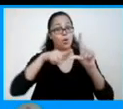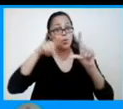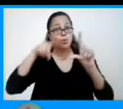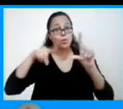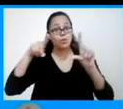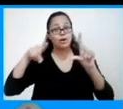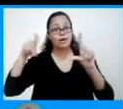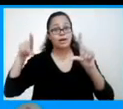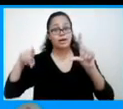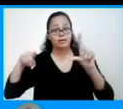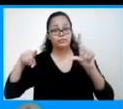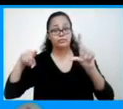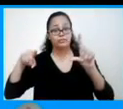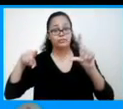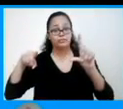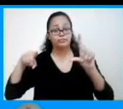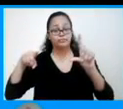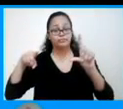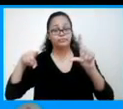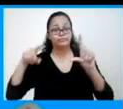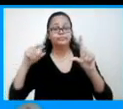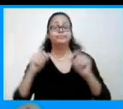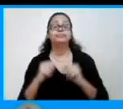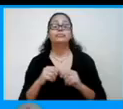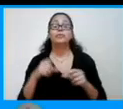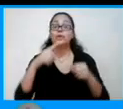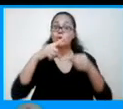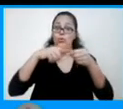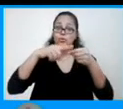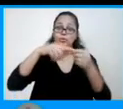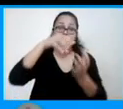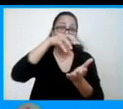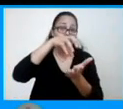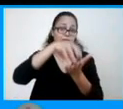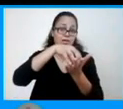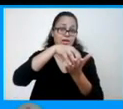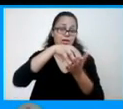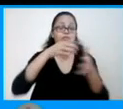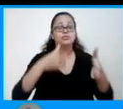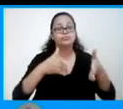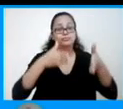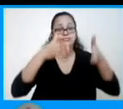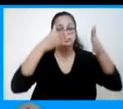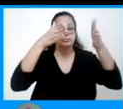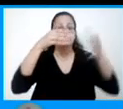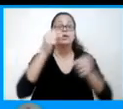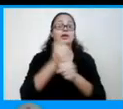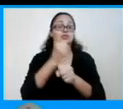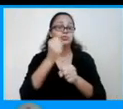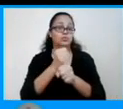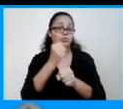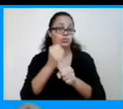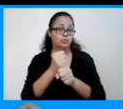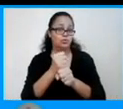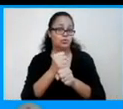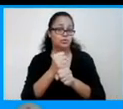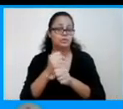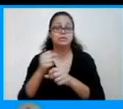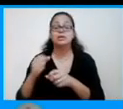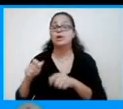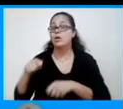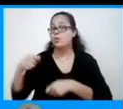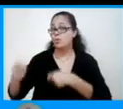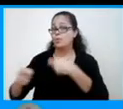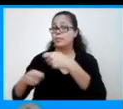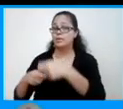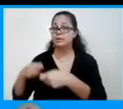gráfico aqui, ó. Perfil das ilhas de calor. A gente tem aqui, olha, o centro da cidade, né, com os edifícios, as construções. Nós temos a área comercial,